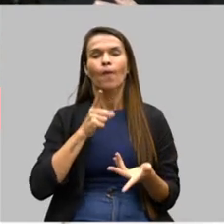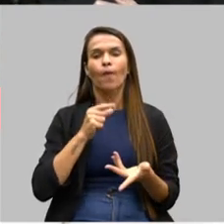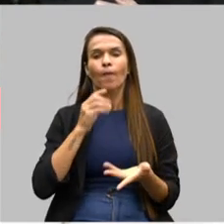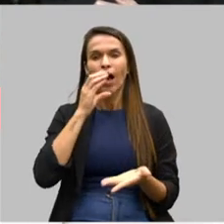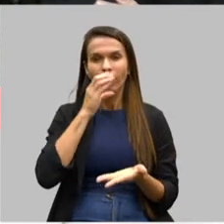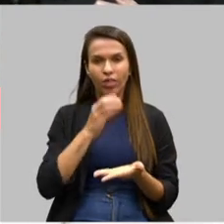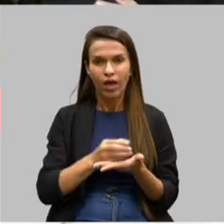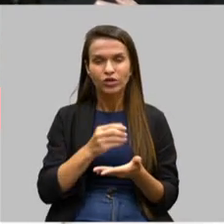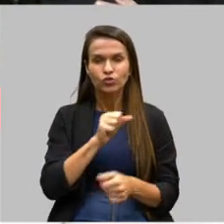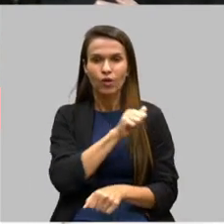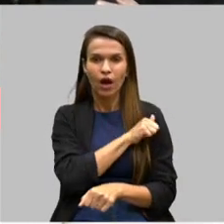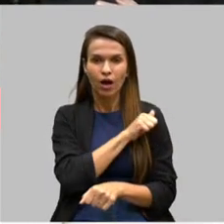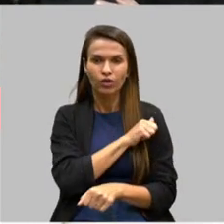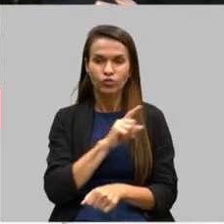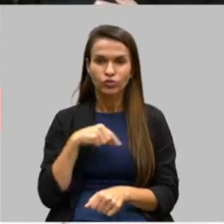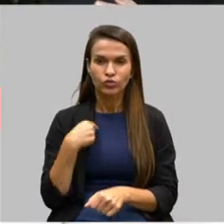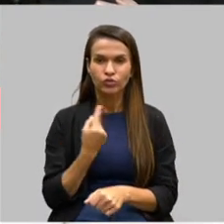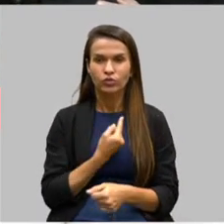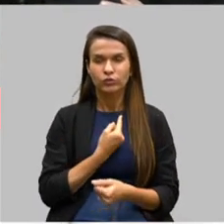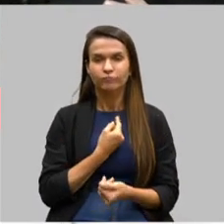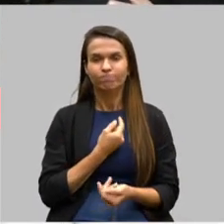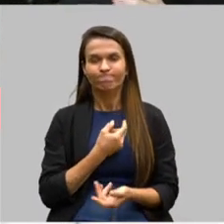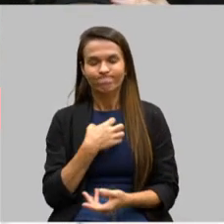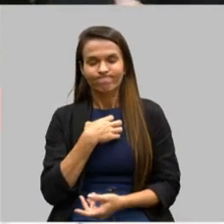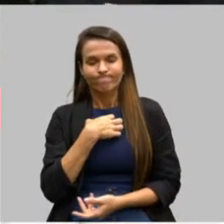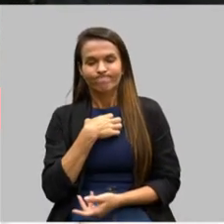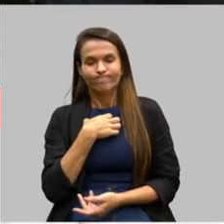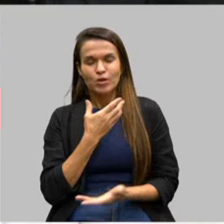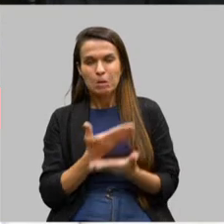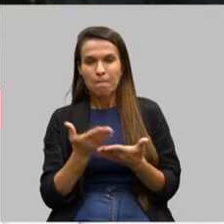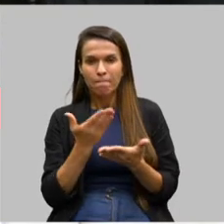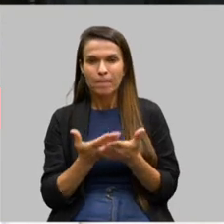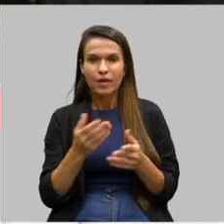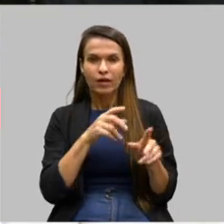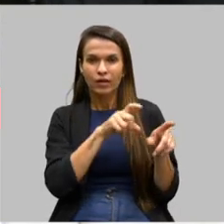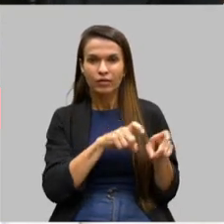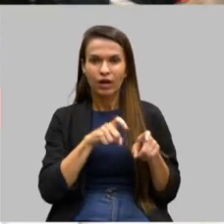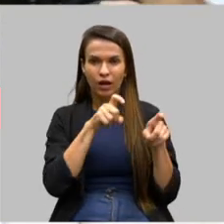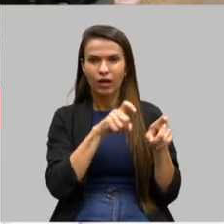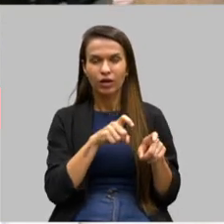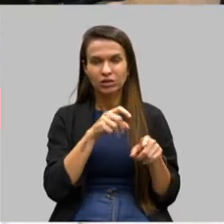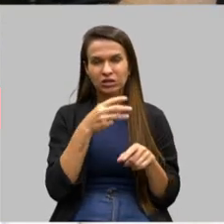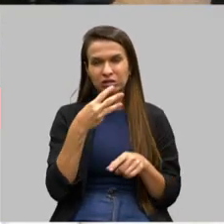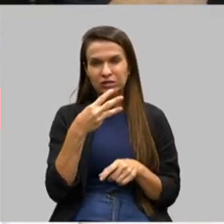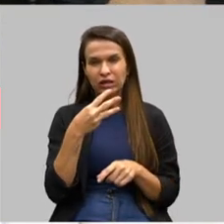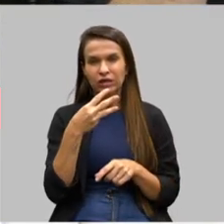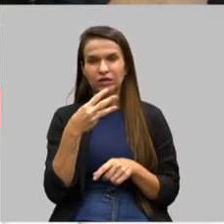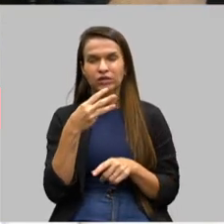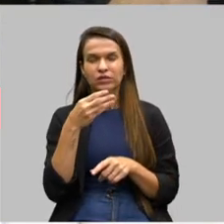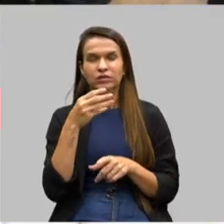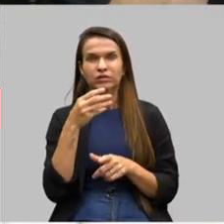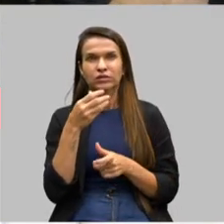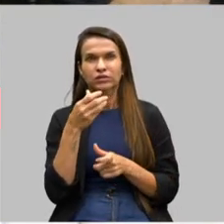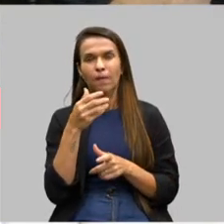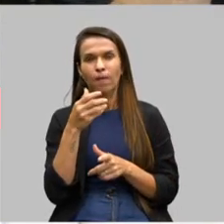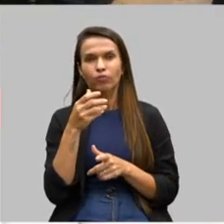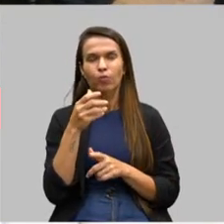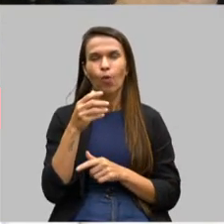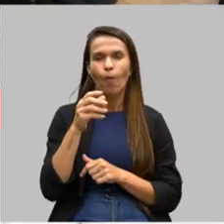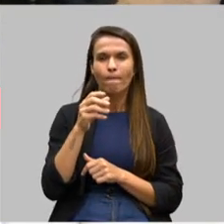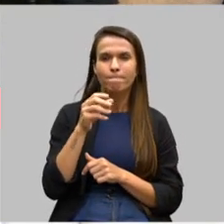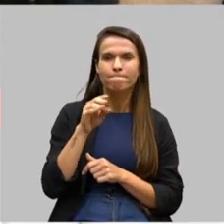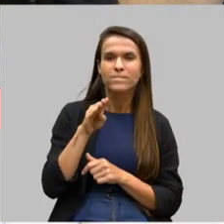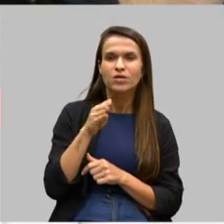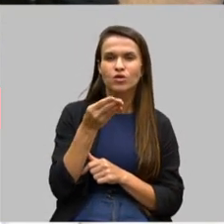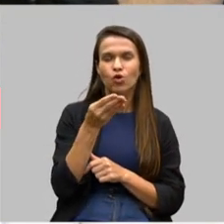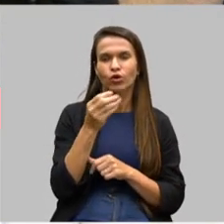nosso que estimou perdas agrícolas entre 3,5 e 8 bilhões de reais por ano